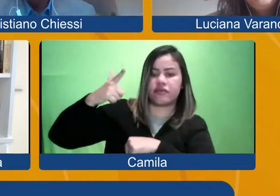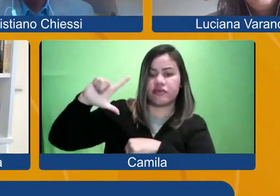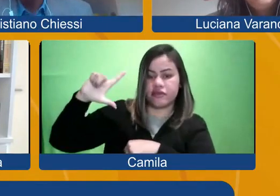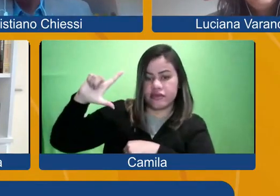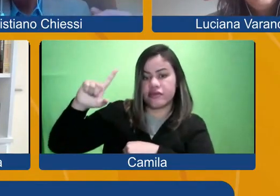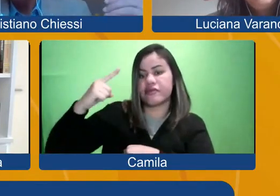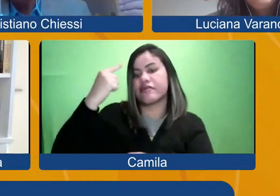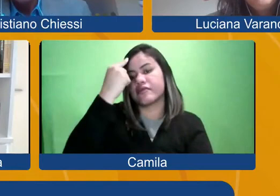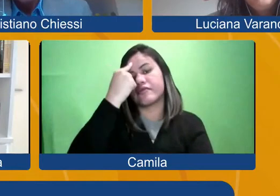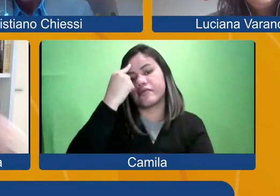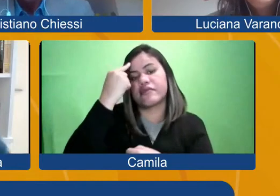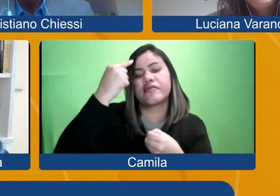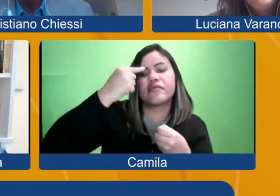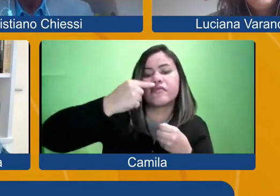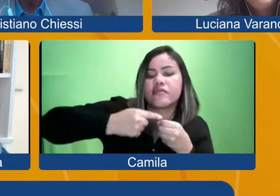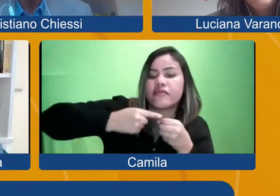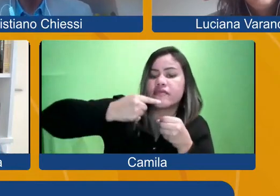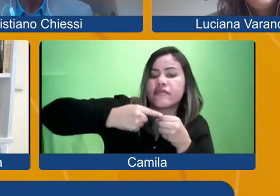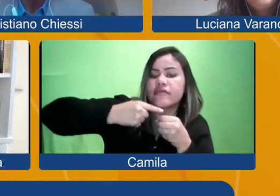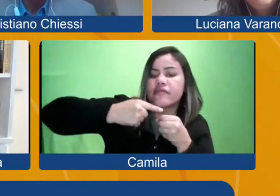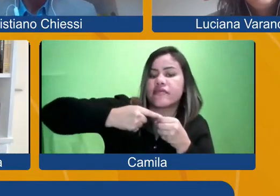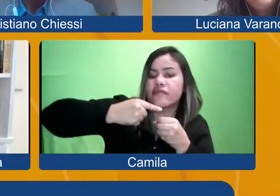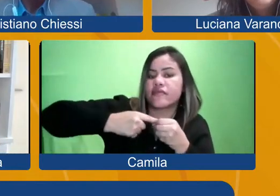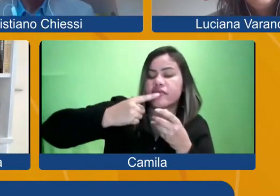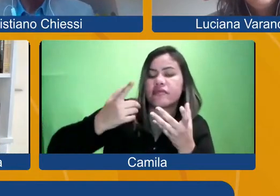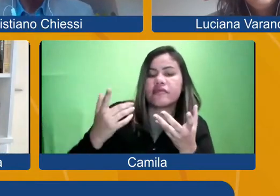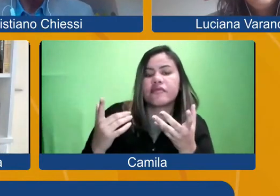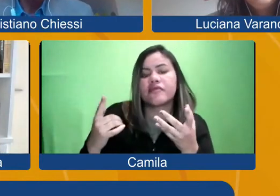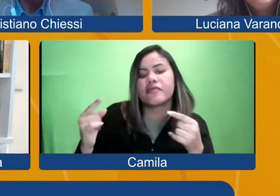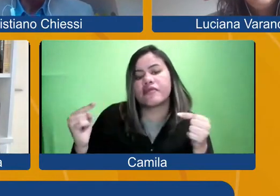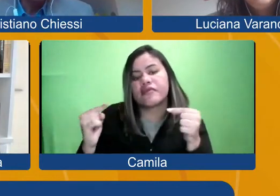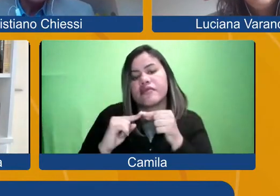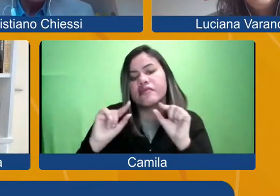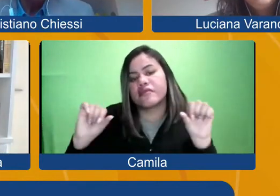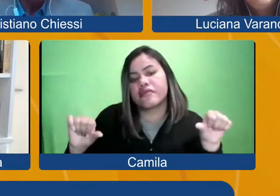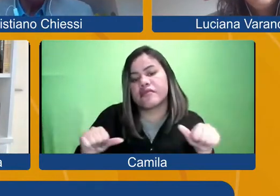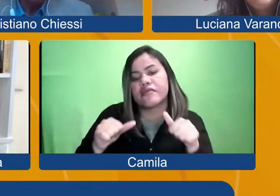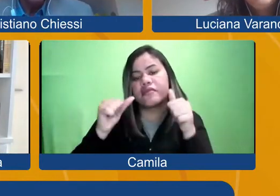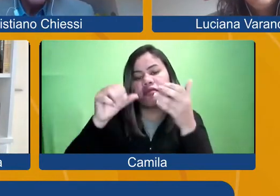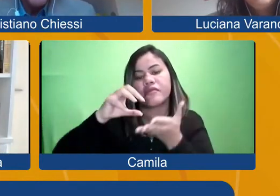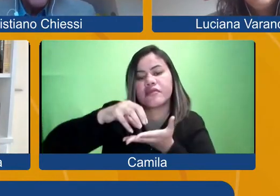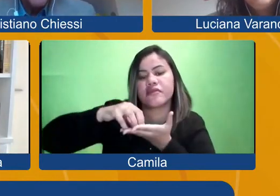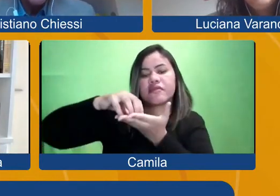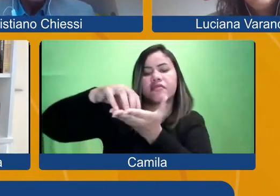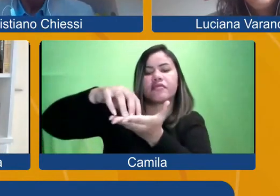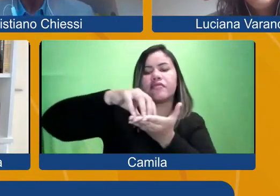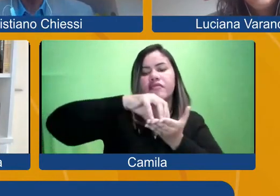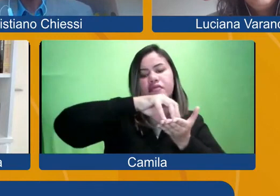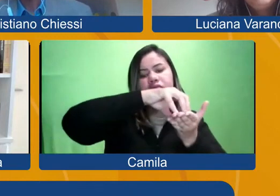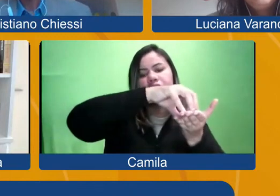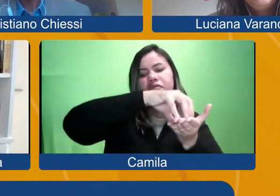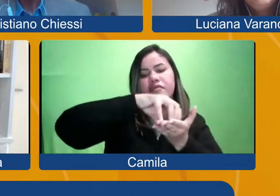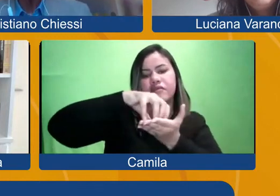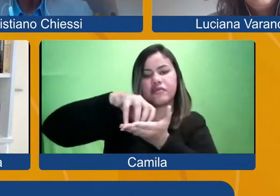cidades, de melhorar locomoção e diminuir